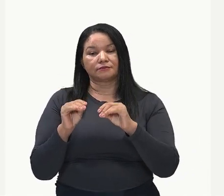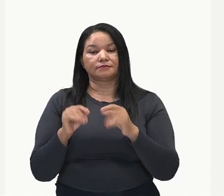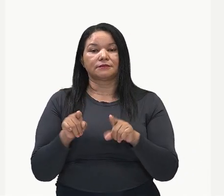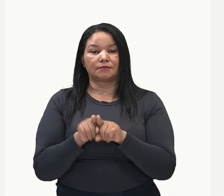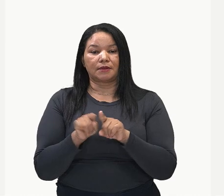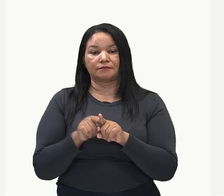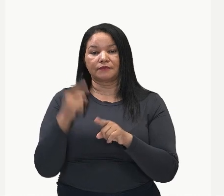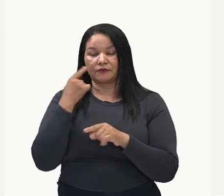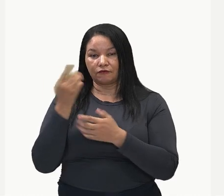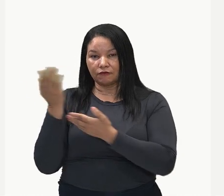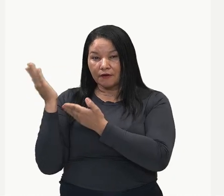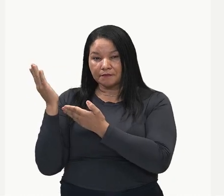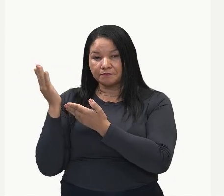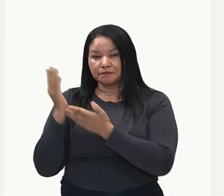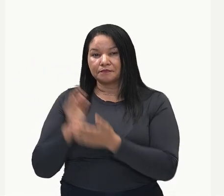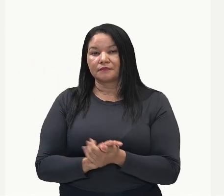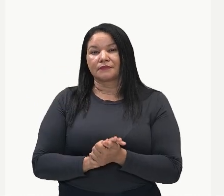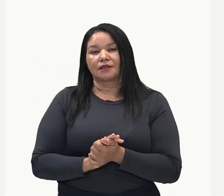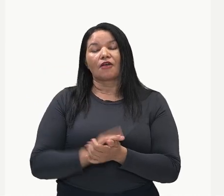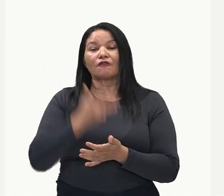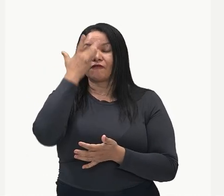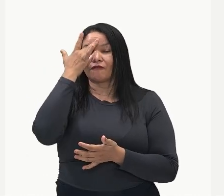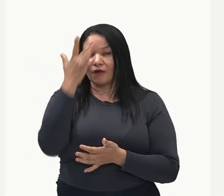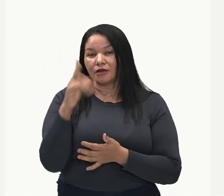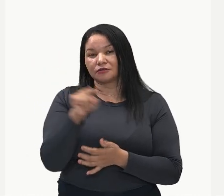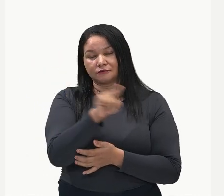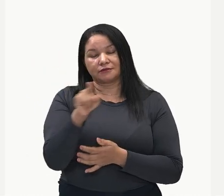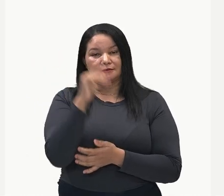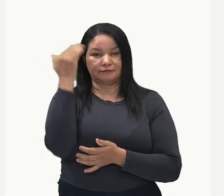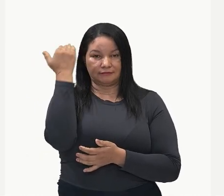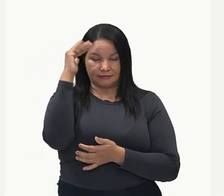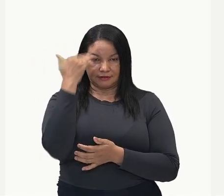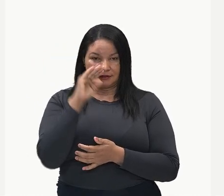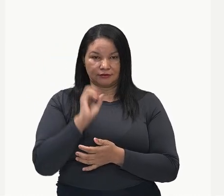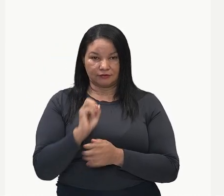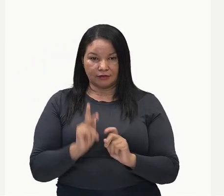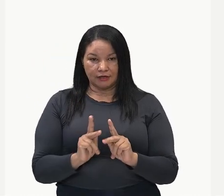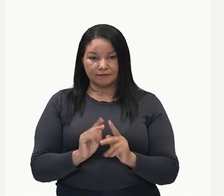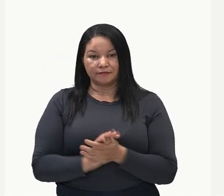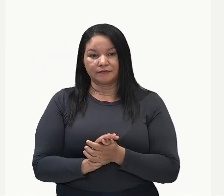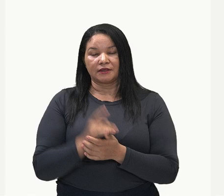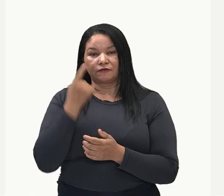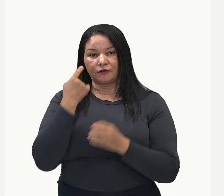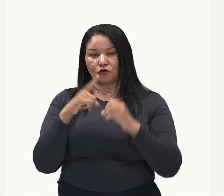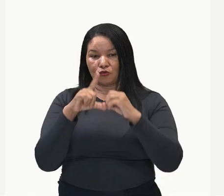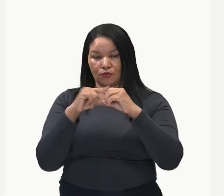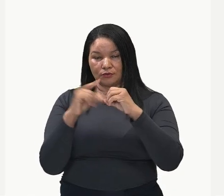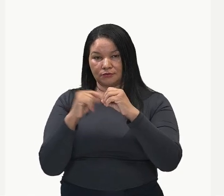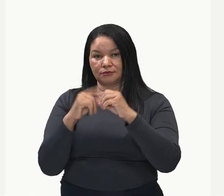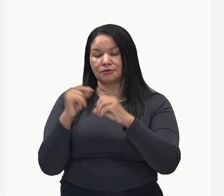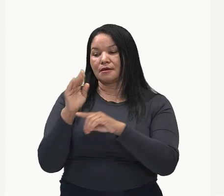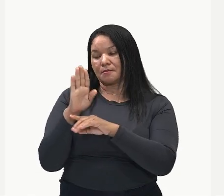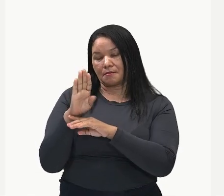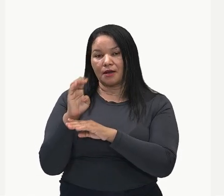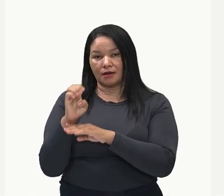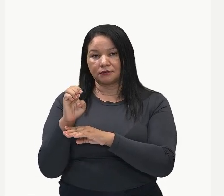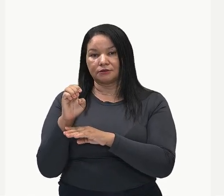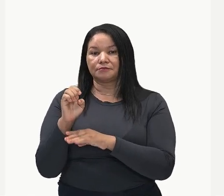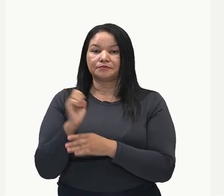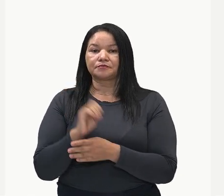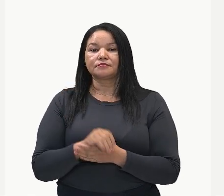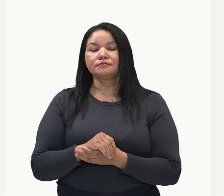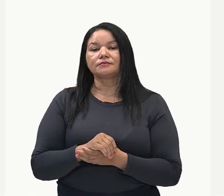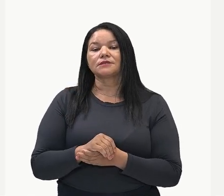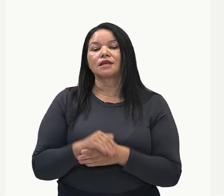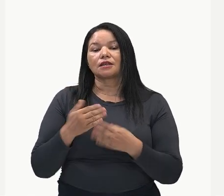certo? Então veja no esquema que fica mais fácil de compreender. Nós temos aqui os óxidos básicos E aí a gente vai primeiro misturar